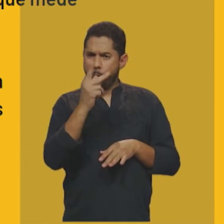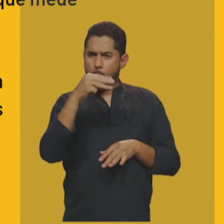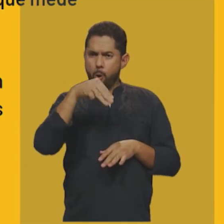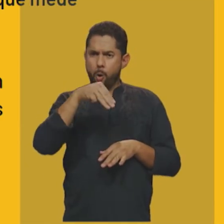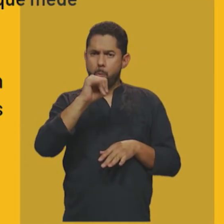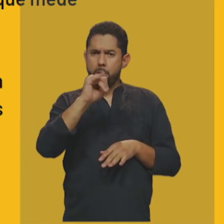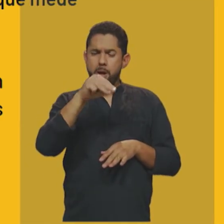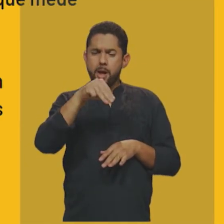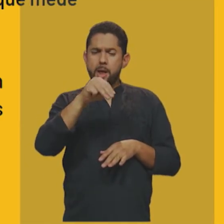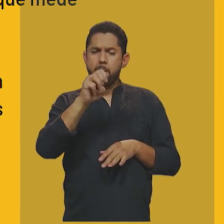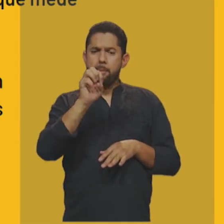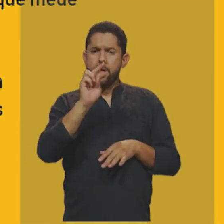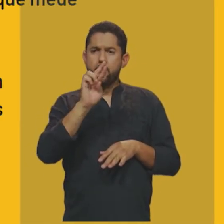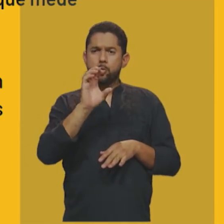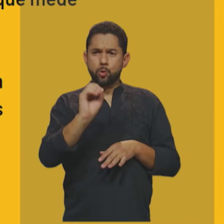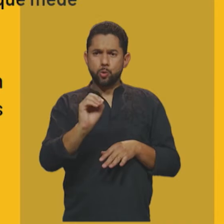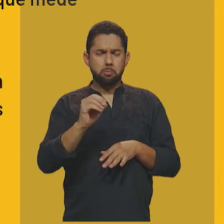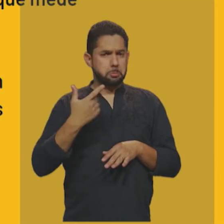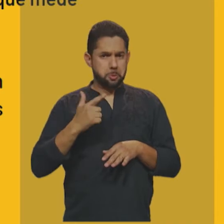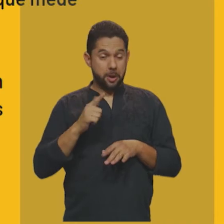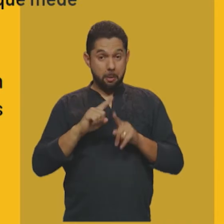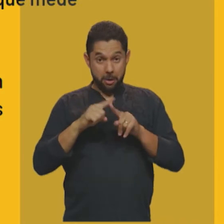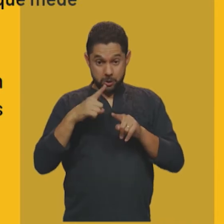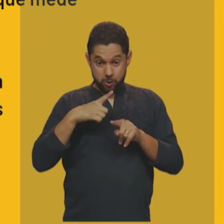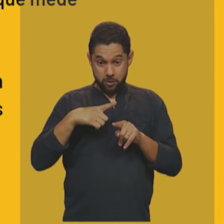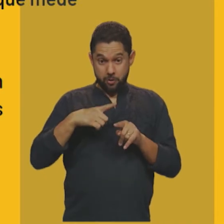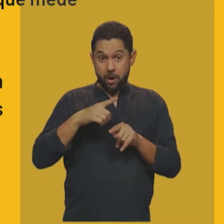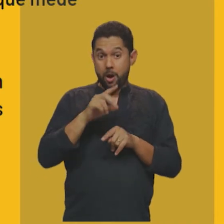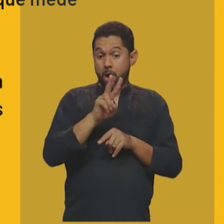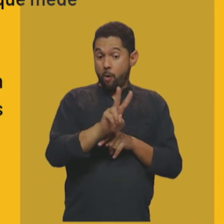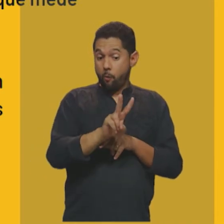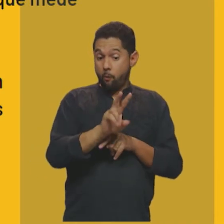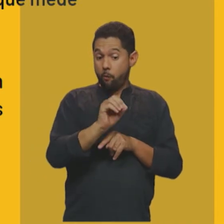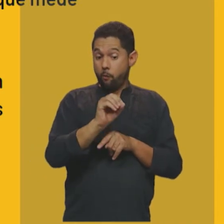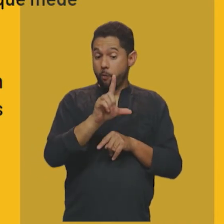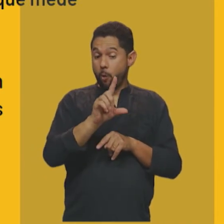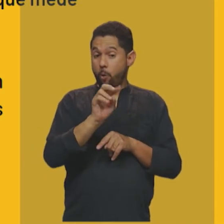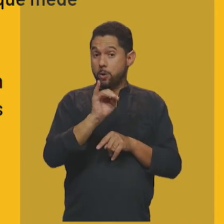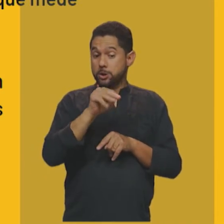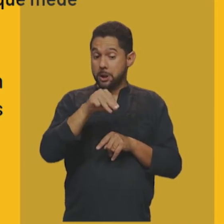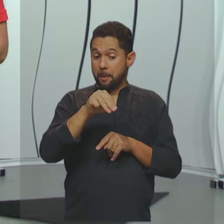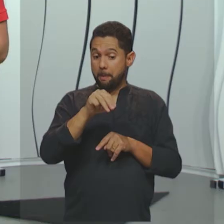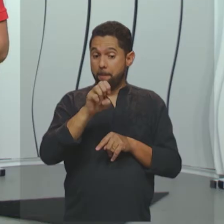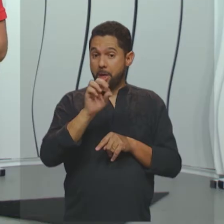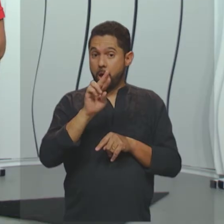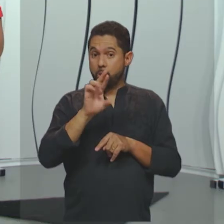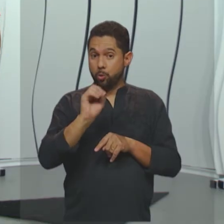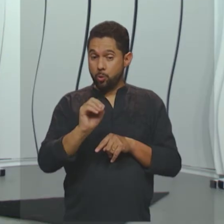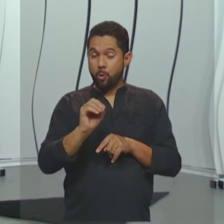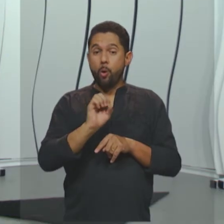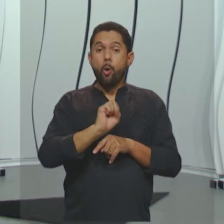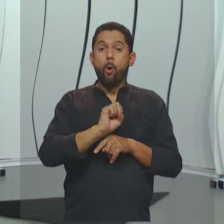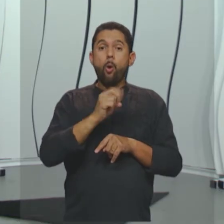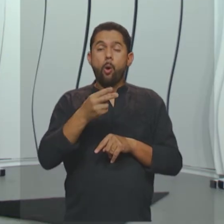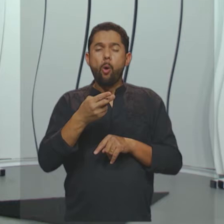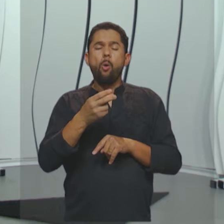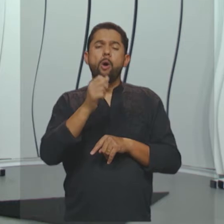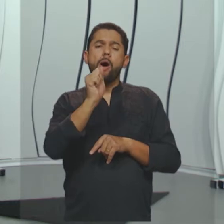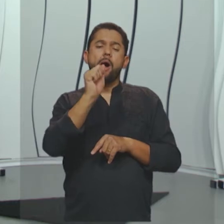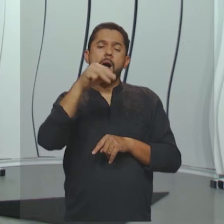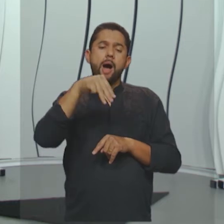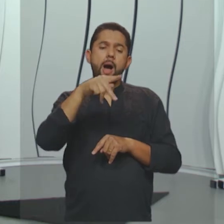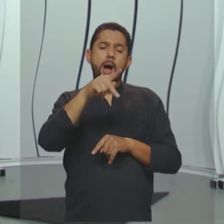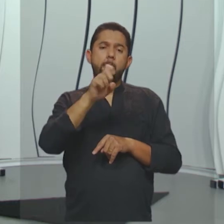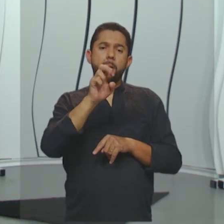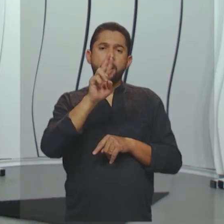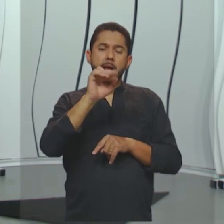mas eu tiver um voltímetro e um amperímetro, eu consigo calcular a resistência daquele circuito. Como? Aplicando a primeira